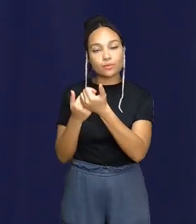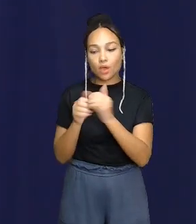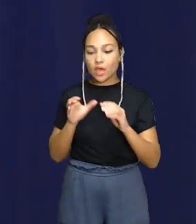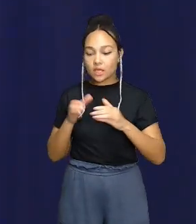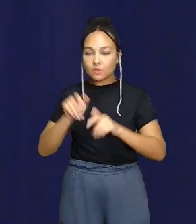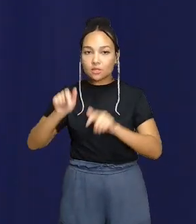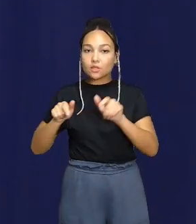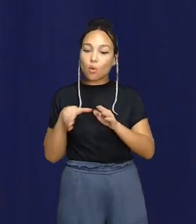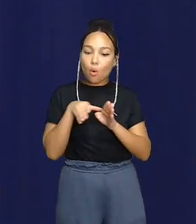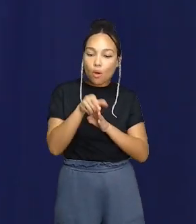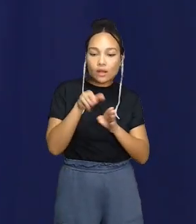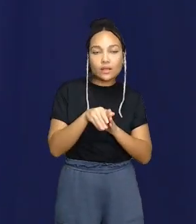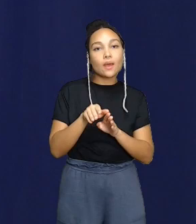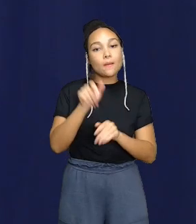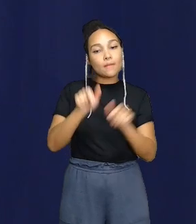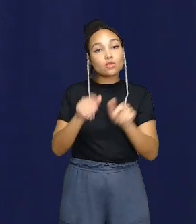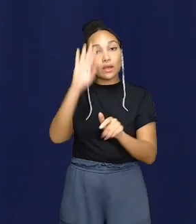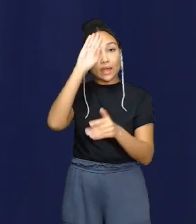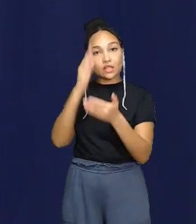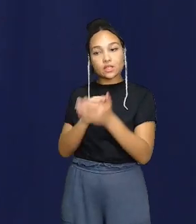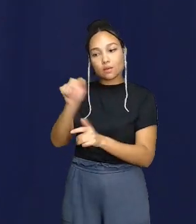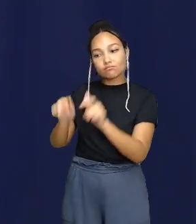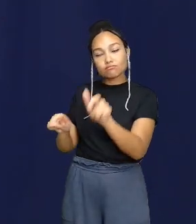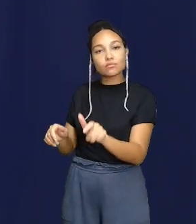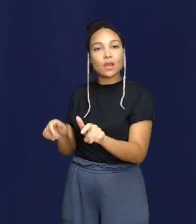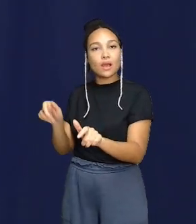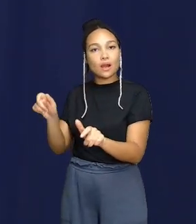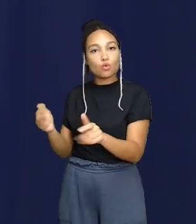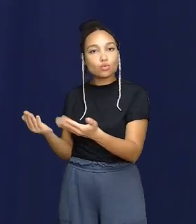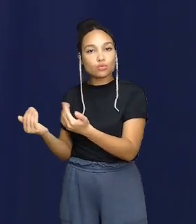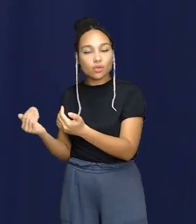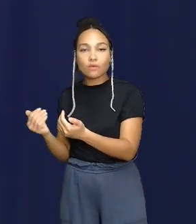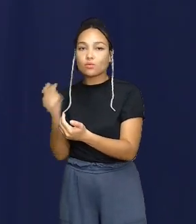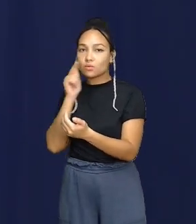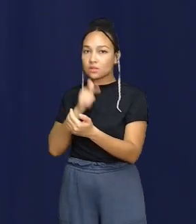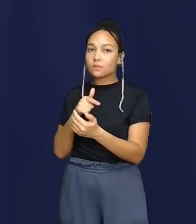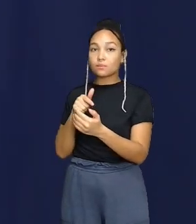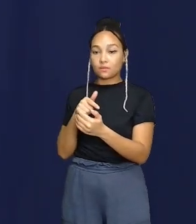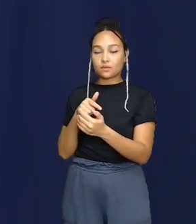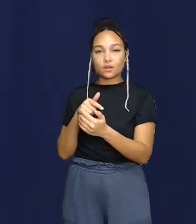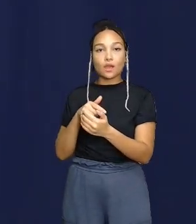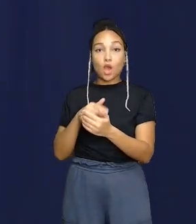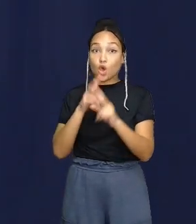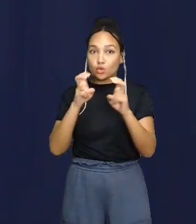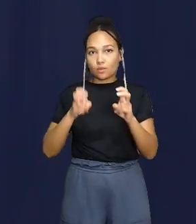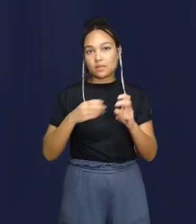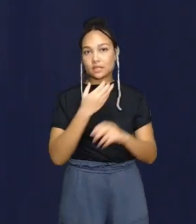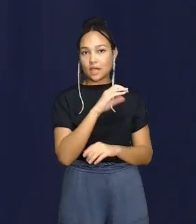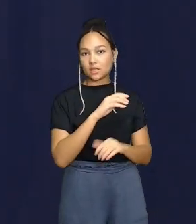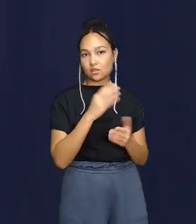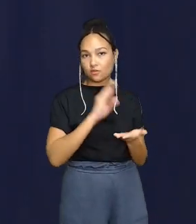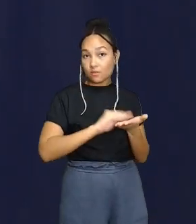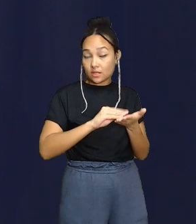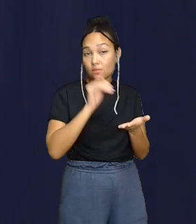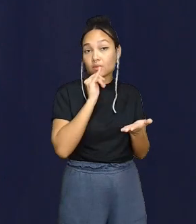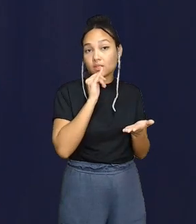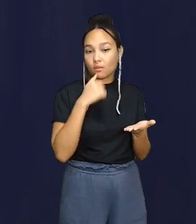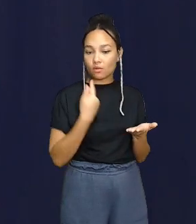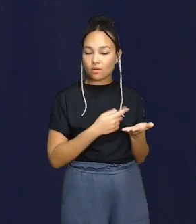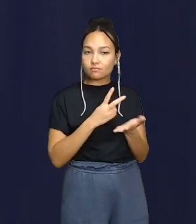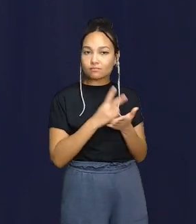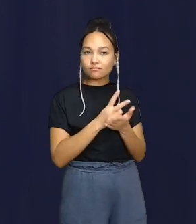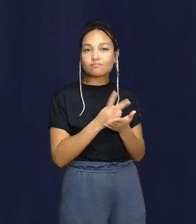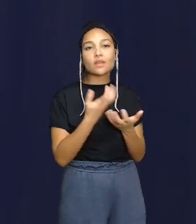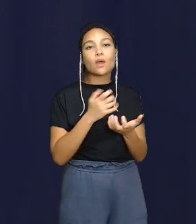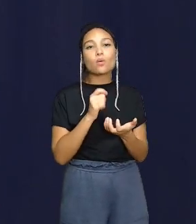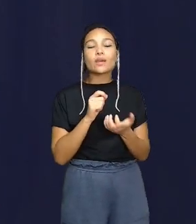vão acreditar nesse potencial. E falar de ciências de dados, a gente busca o tempo todo desmistificar isso.